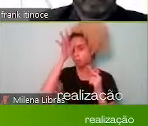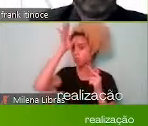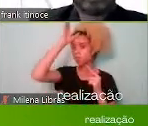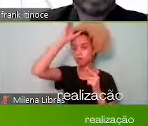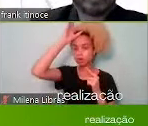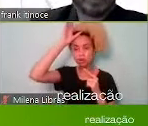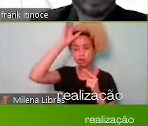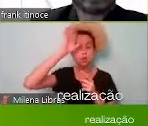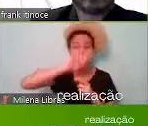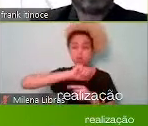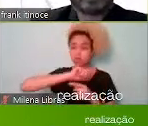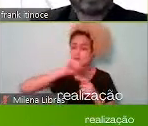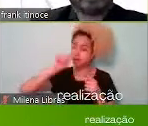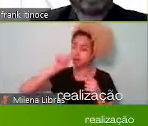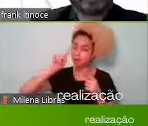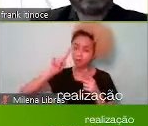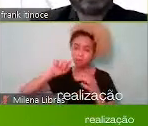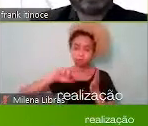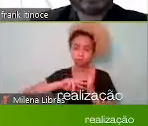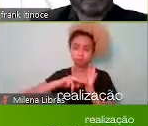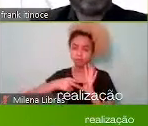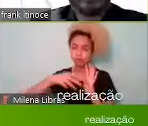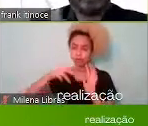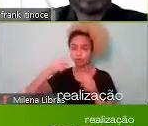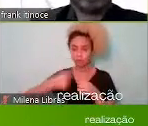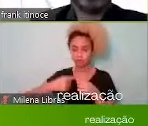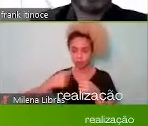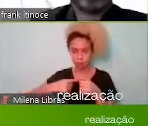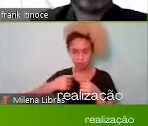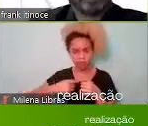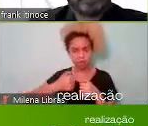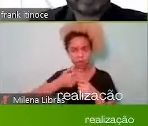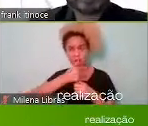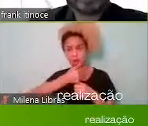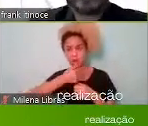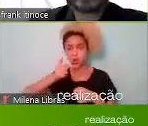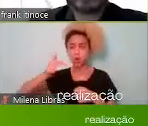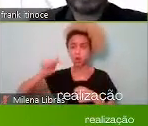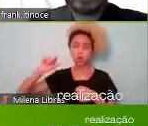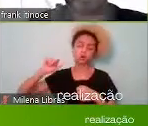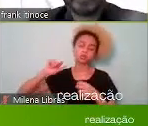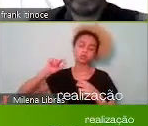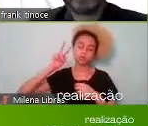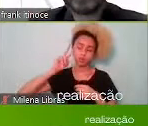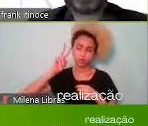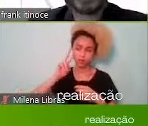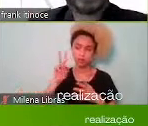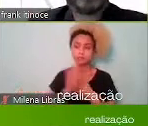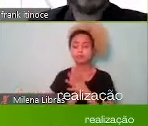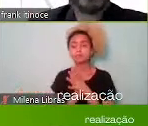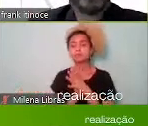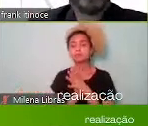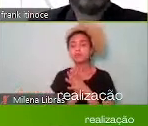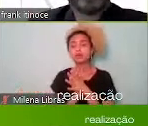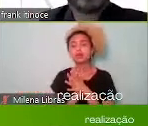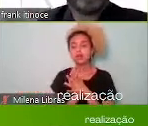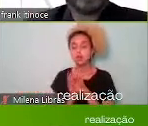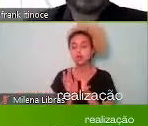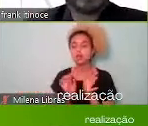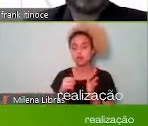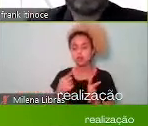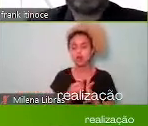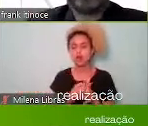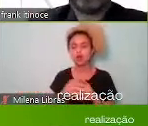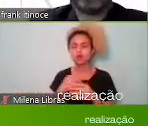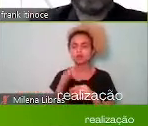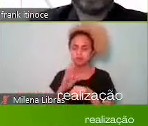afeta a regularidade no município. Aí é outra. Naturalmente que a gente não, né? O pessoal da Ativa faz uma